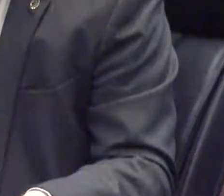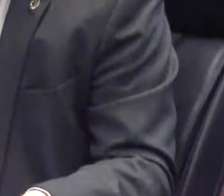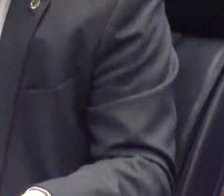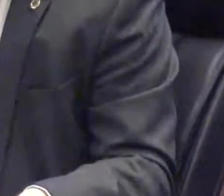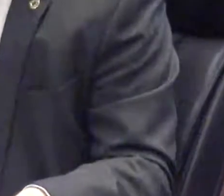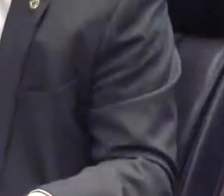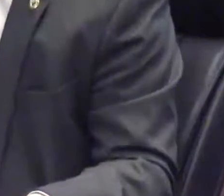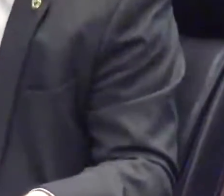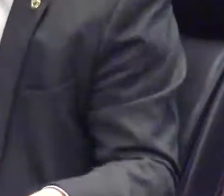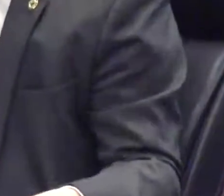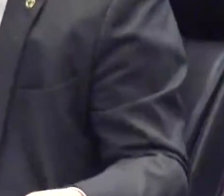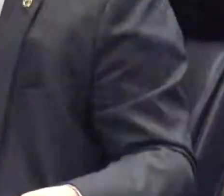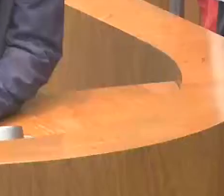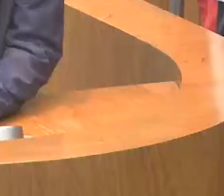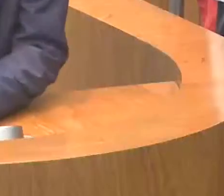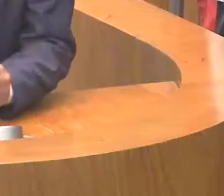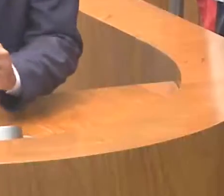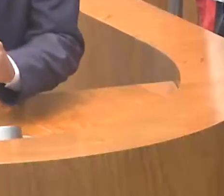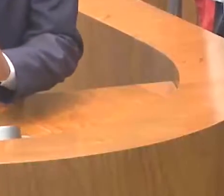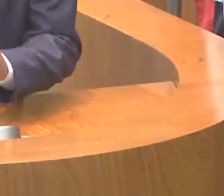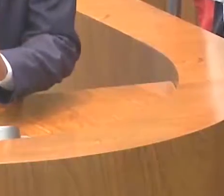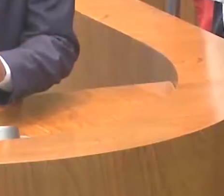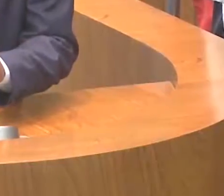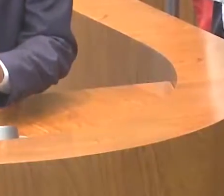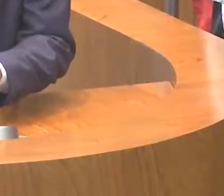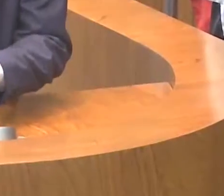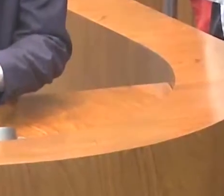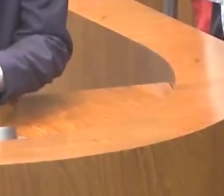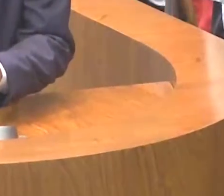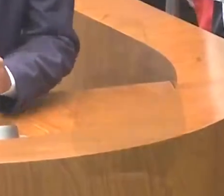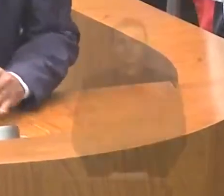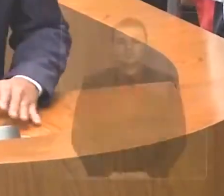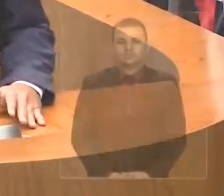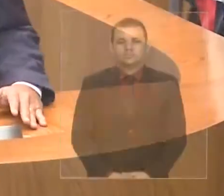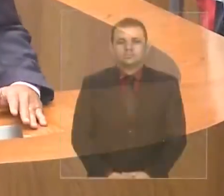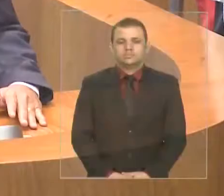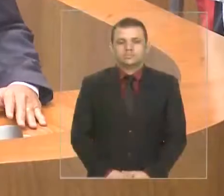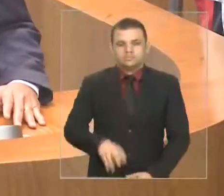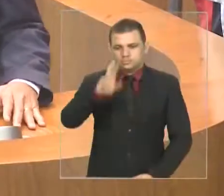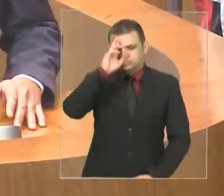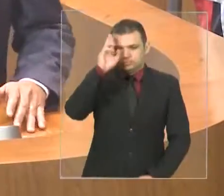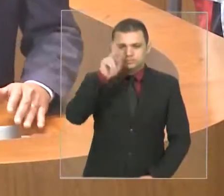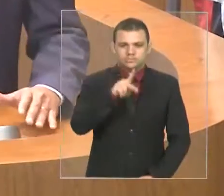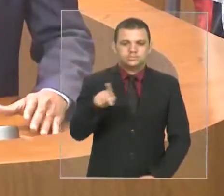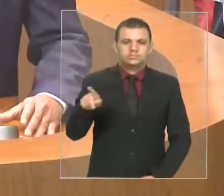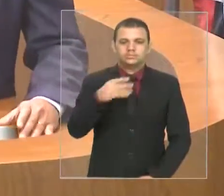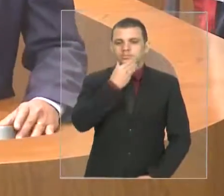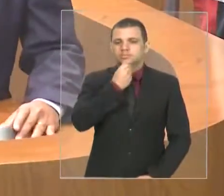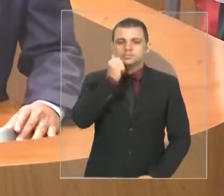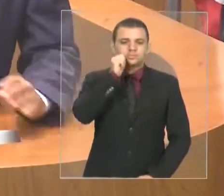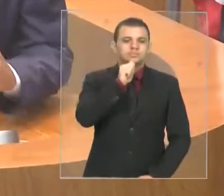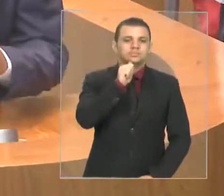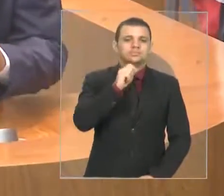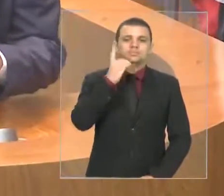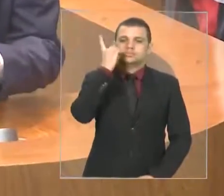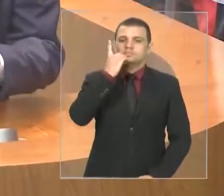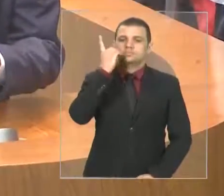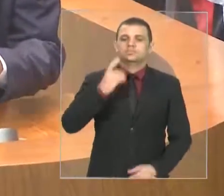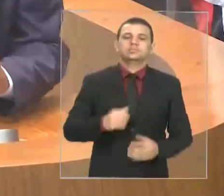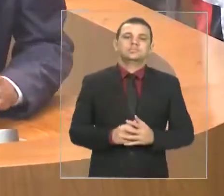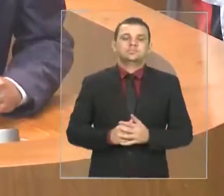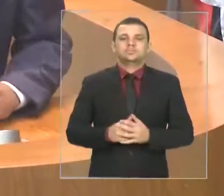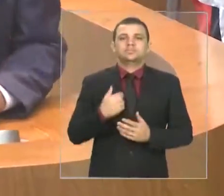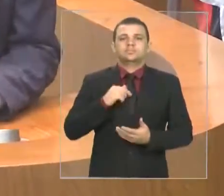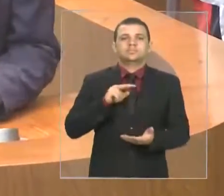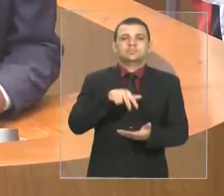Senhor presidente, senhoras e senhores deputados, o que me traz